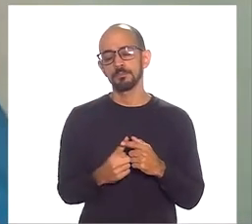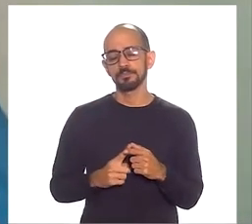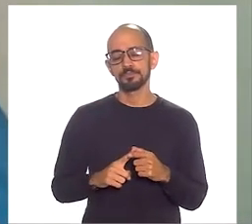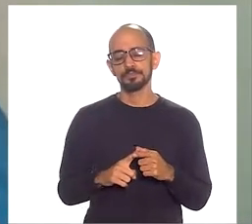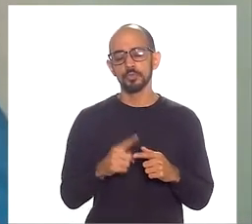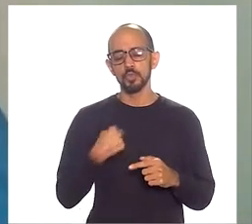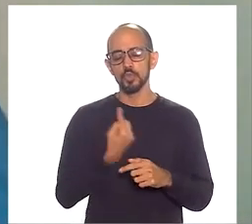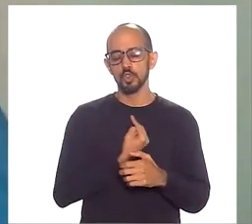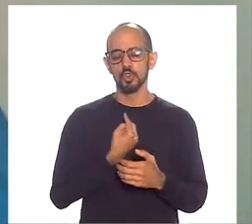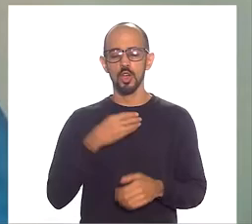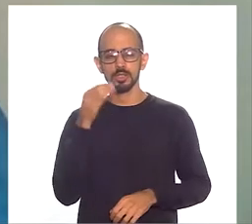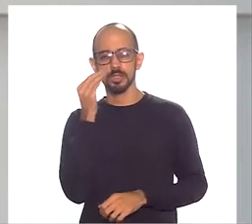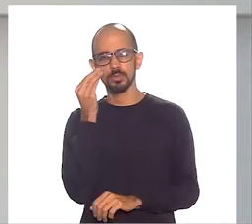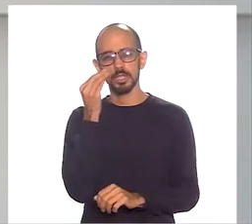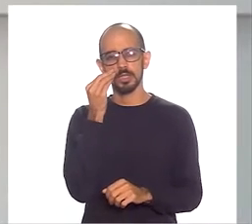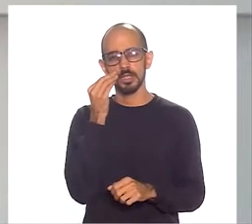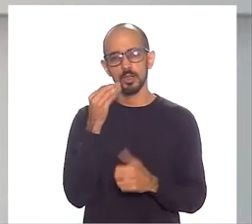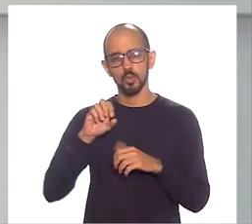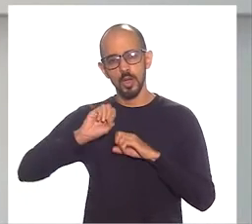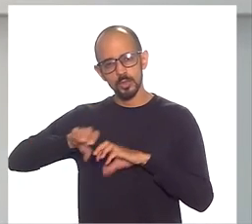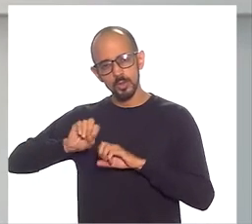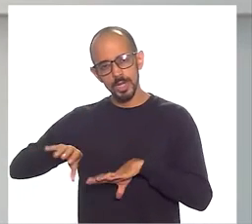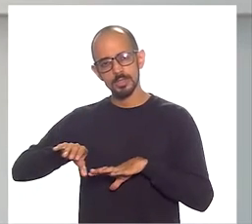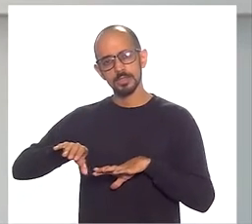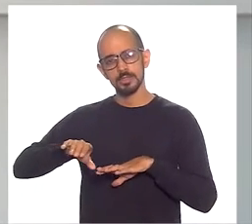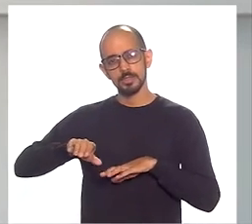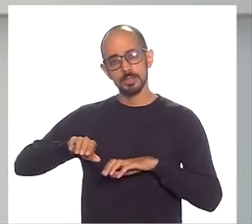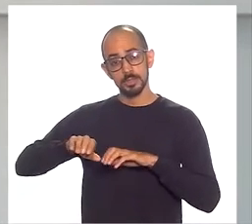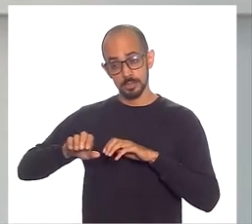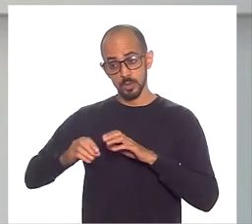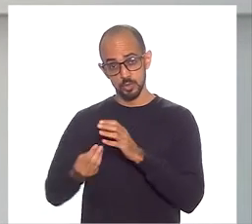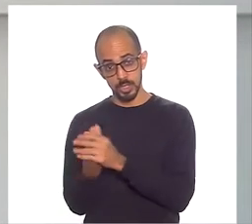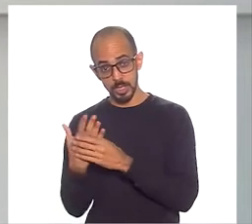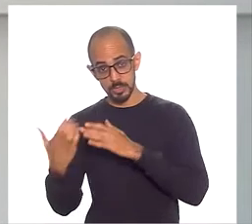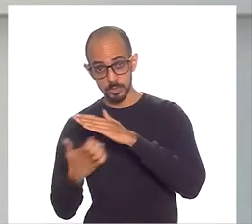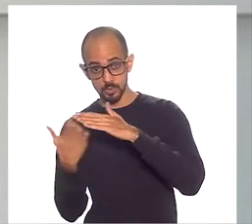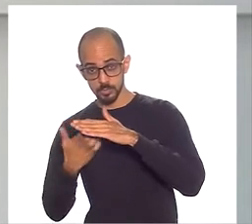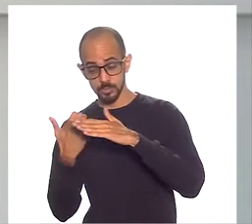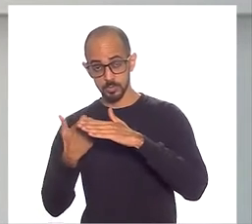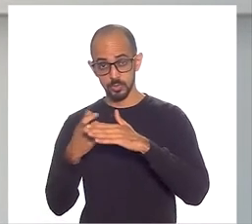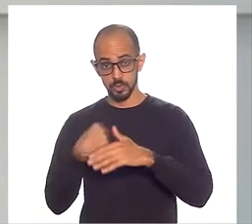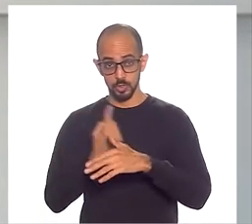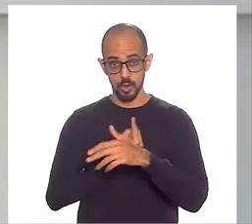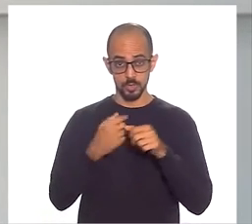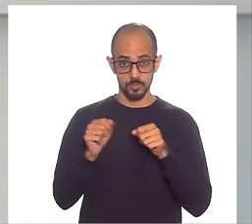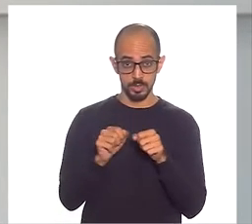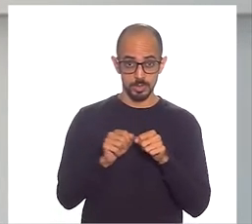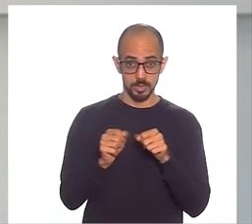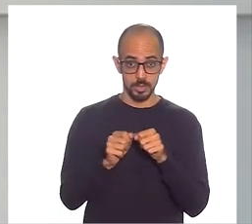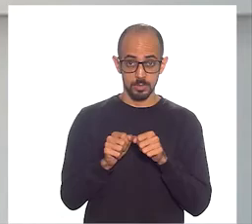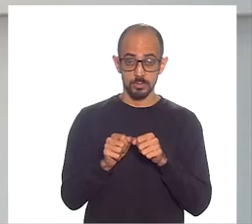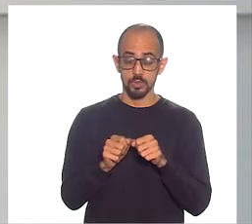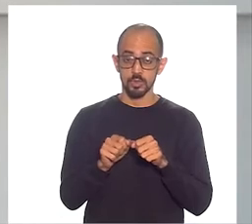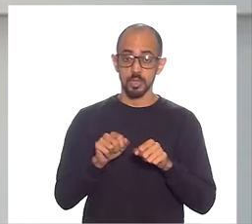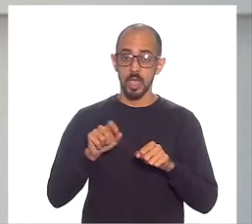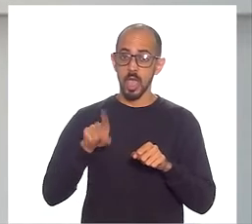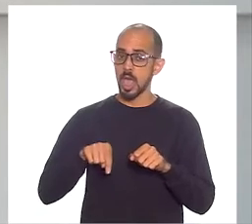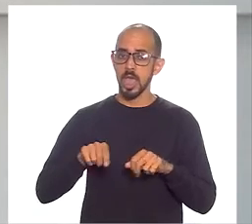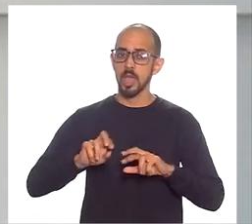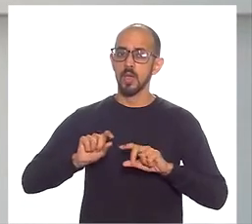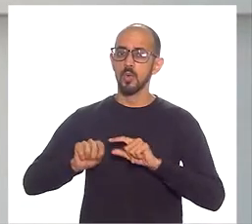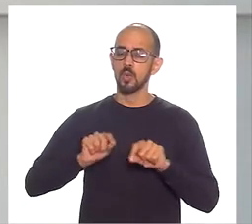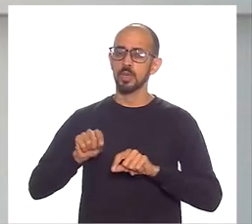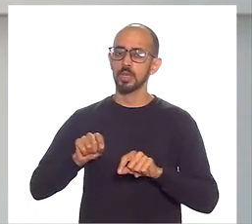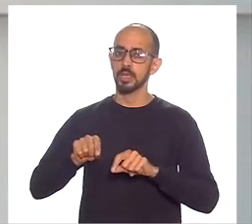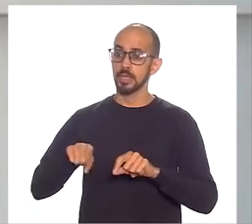a gente busca com a educação empreendedora que a gente aplica na Junior Achievement, através da Junior Achievement, é não